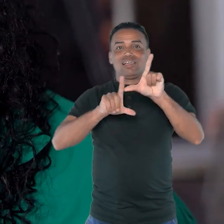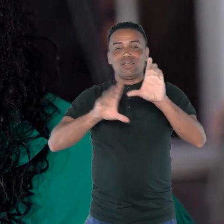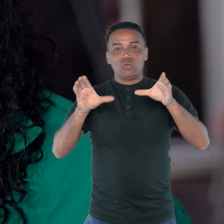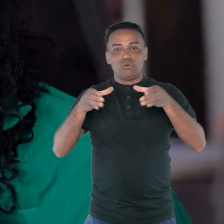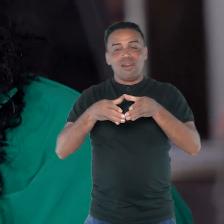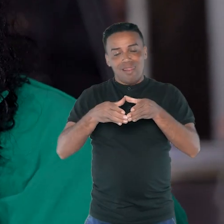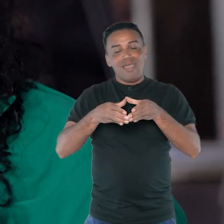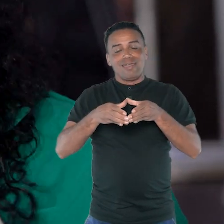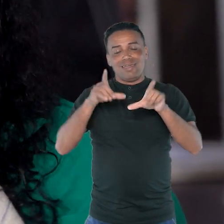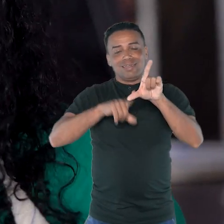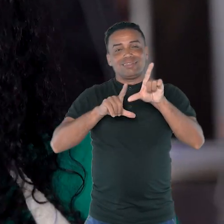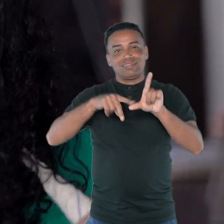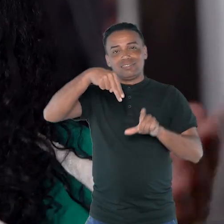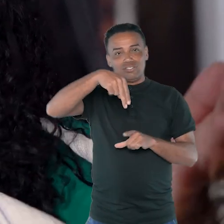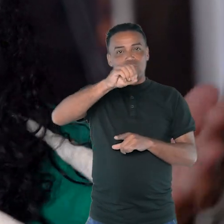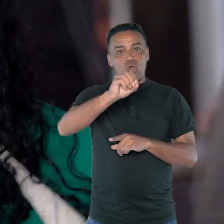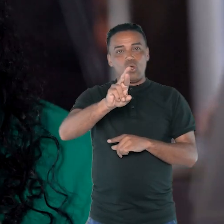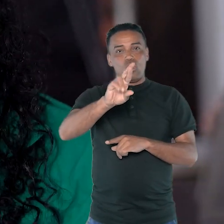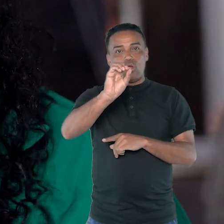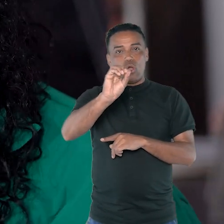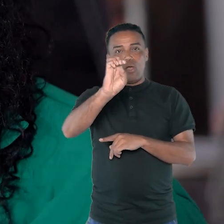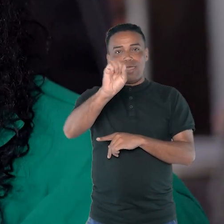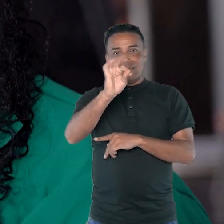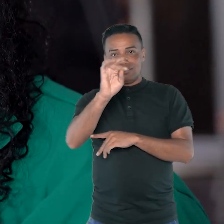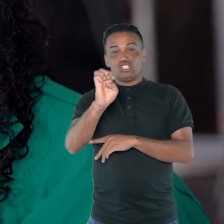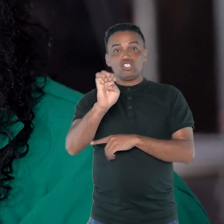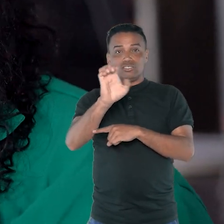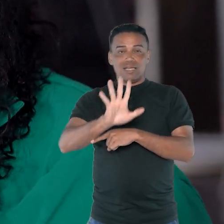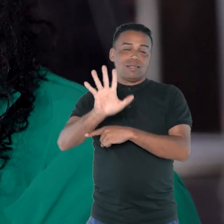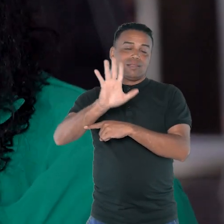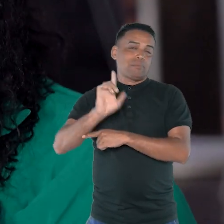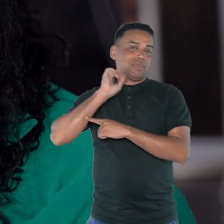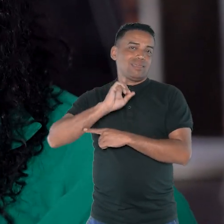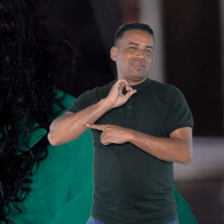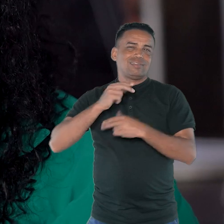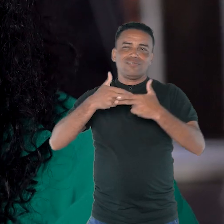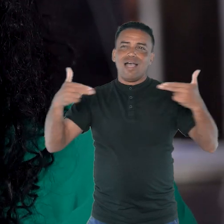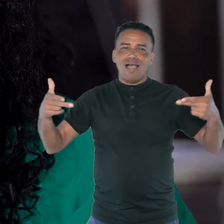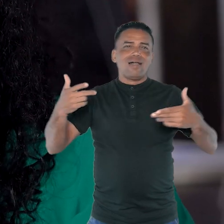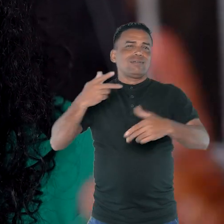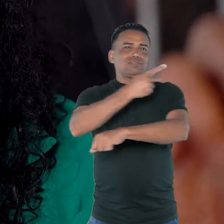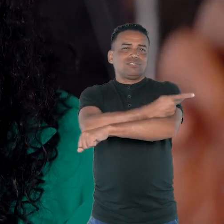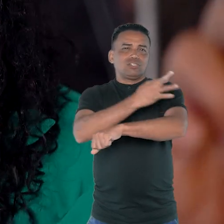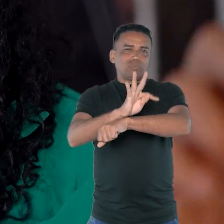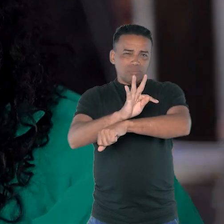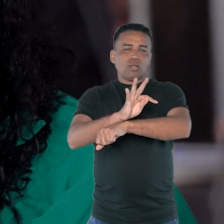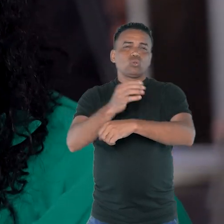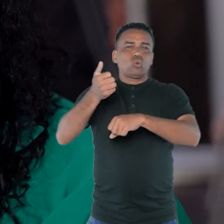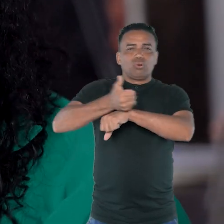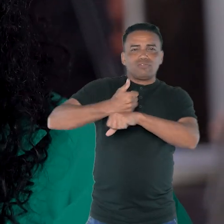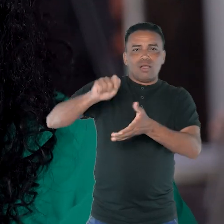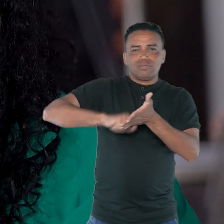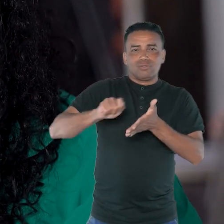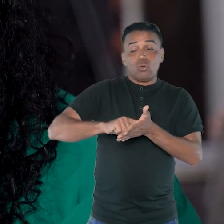Noroeste de Minas. Tem vários livros de escritores paracatuenses. Então, é uma forma que o museu tem de